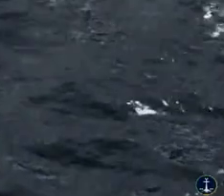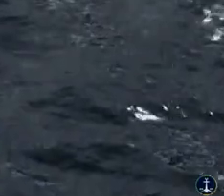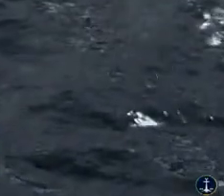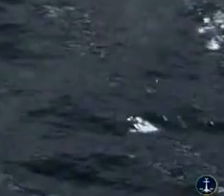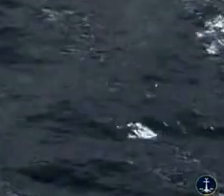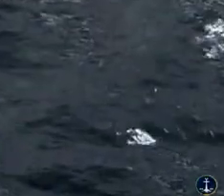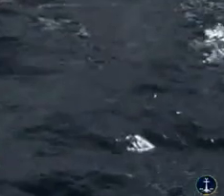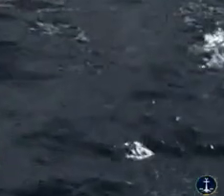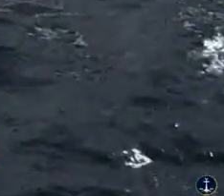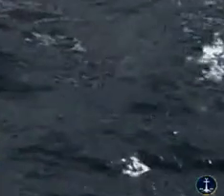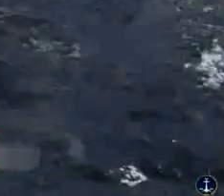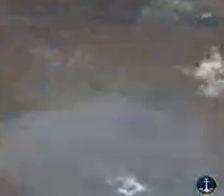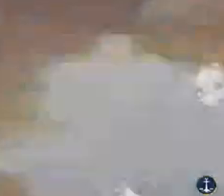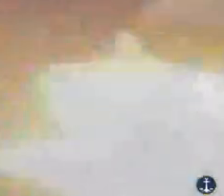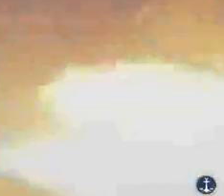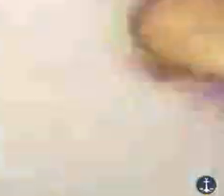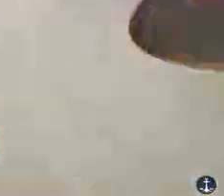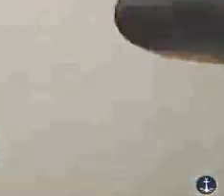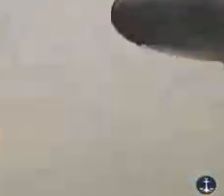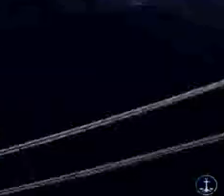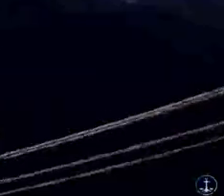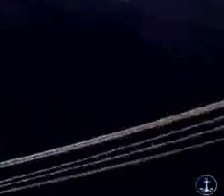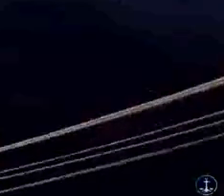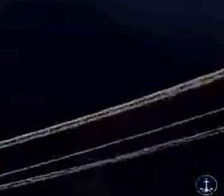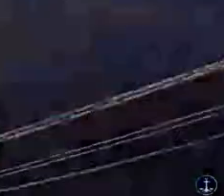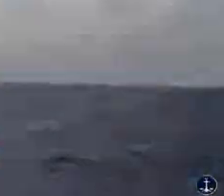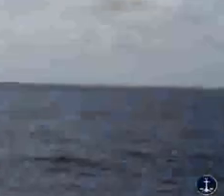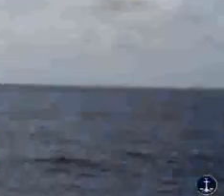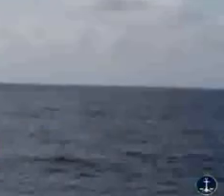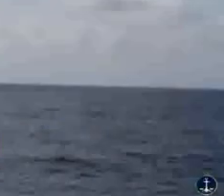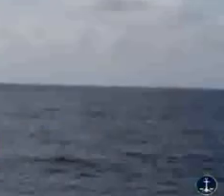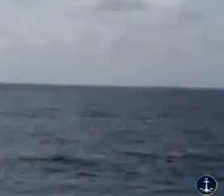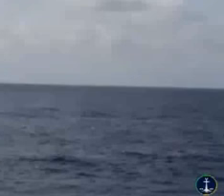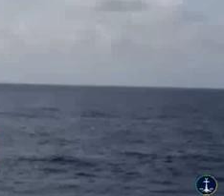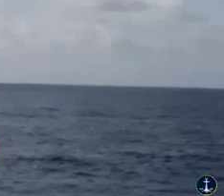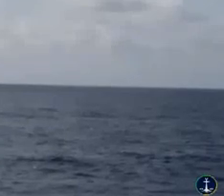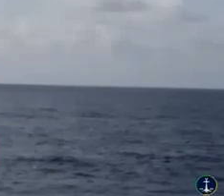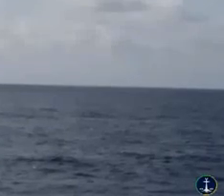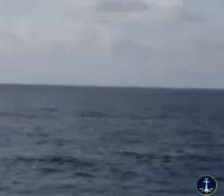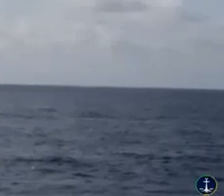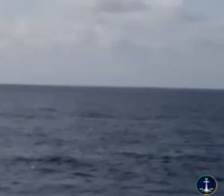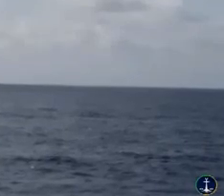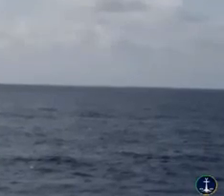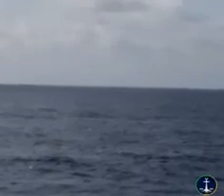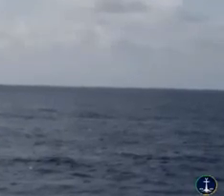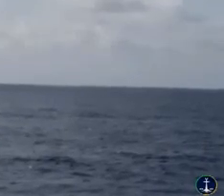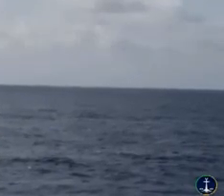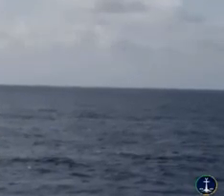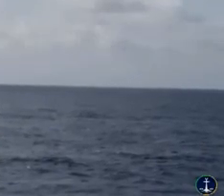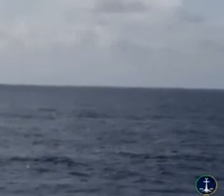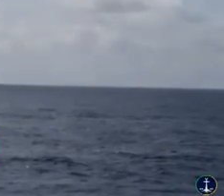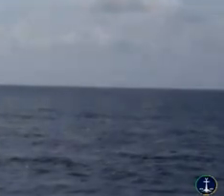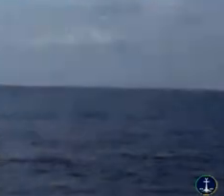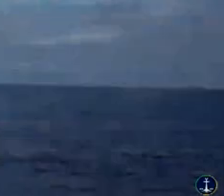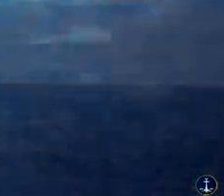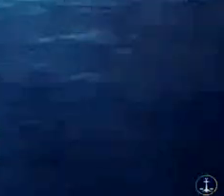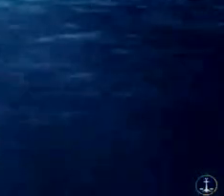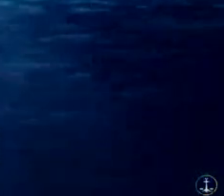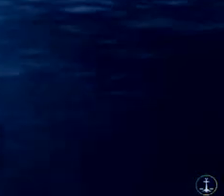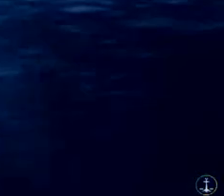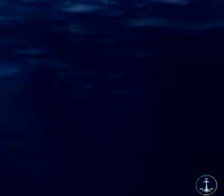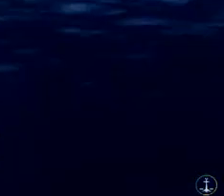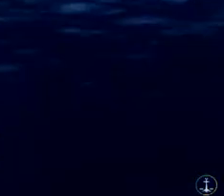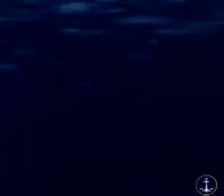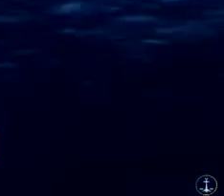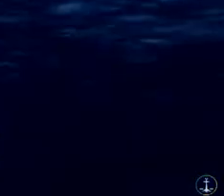Navios escolta versáteis e com alto poder de combate são capazes de colaborar para a proteção dos interesses nacionais na